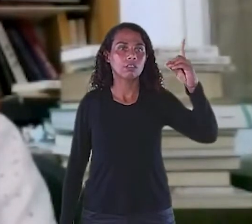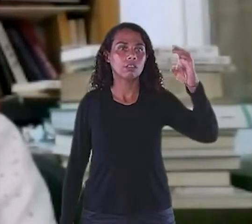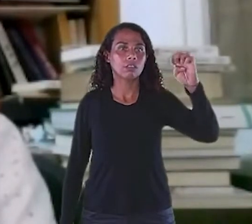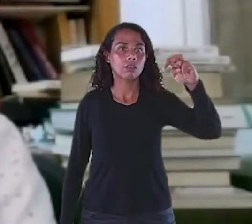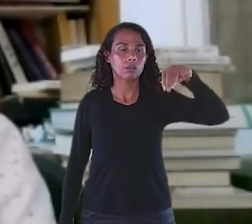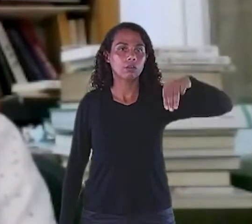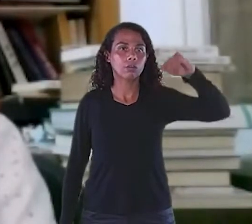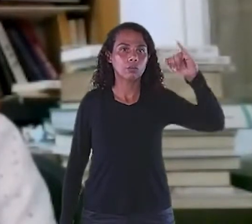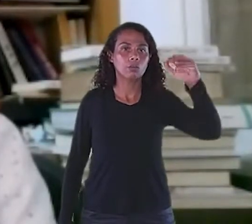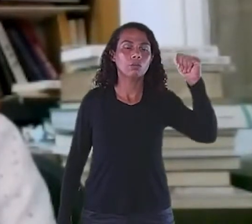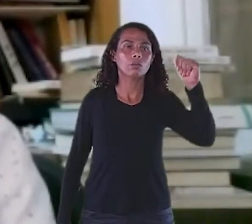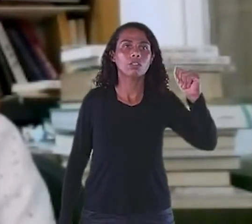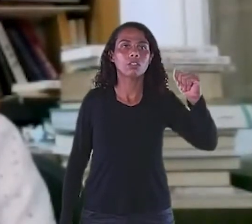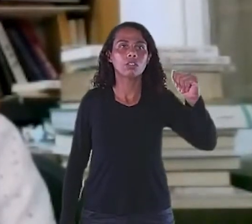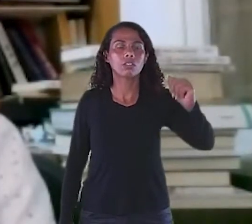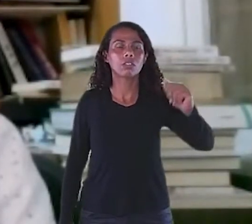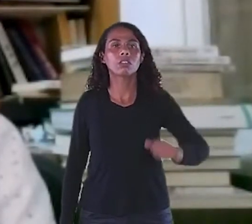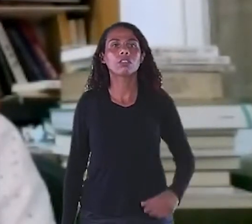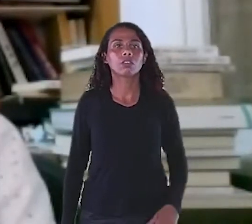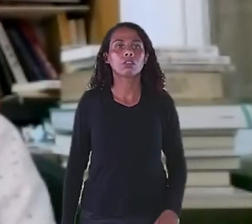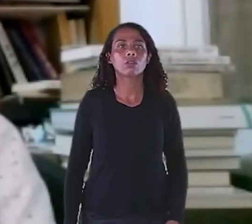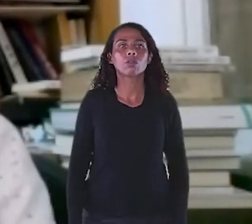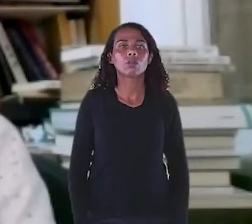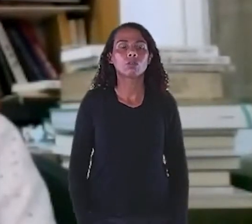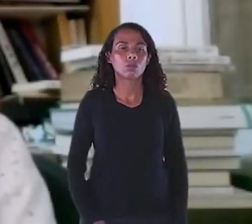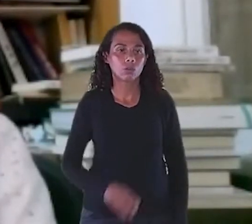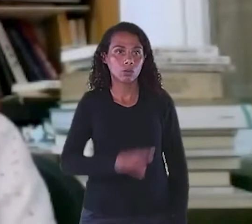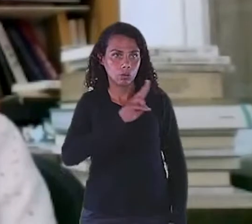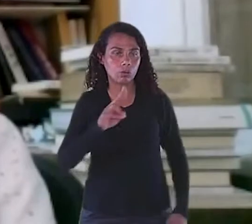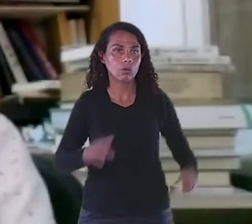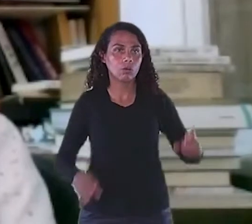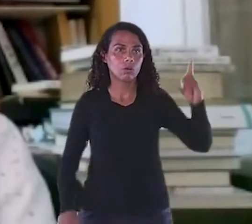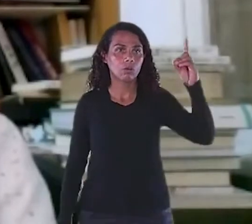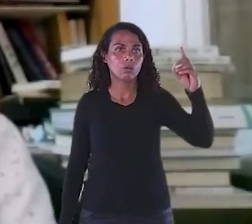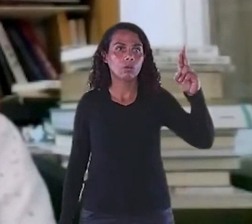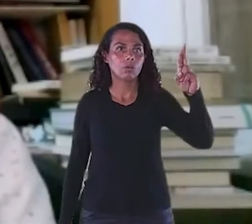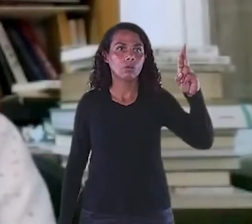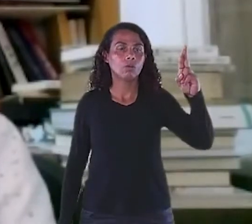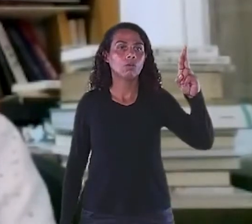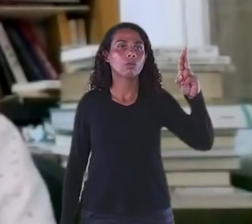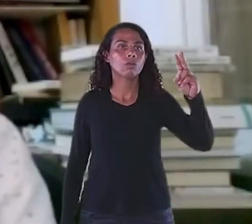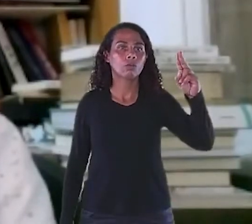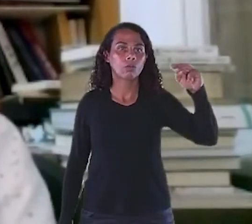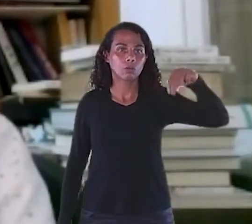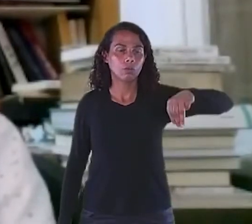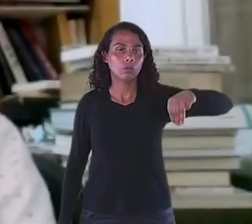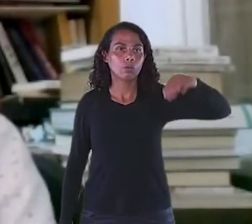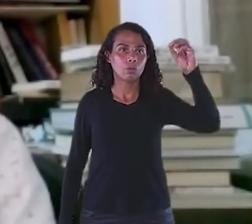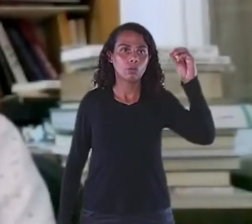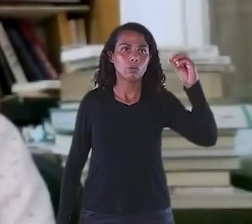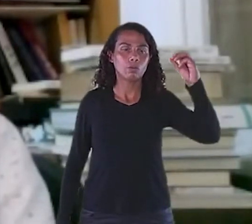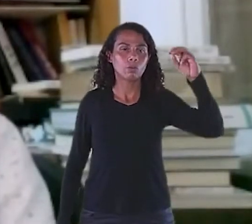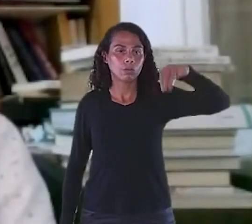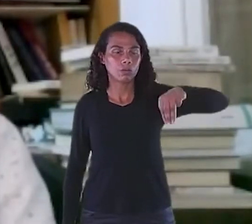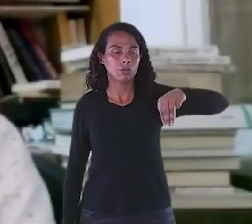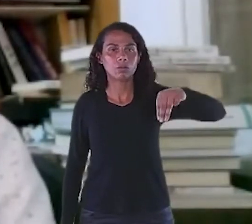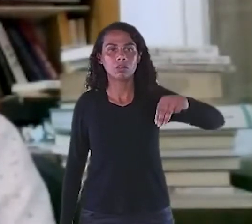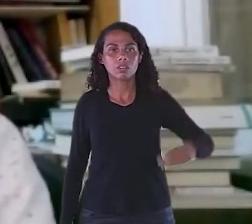e tal, e o Drummond falou assim, mas eu não posso, aos 30º, porque para eu entrar tem que morrer alguém, eu não desejo que ninguém